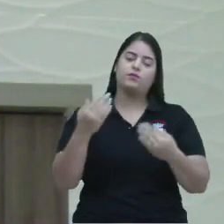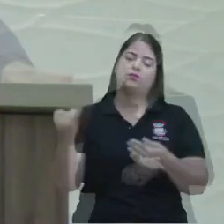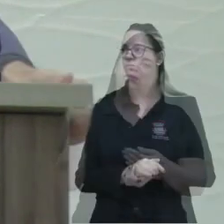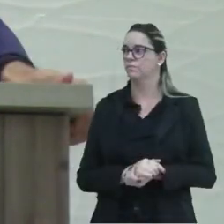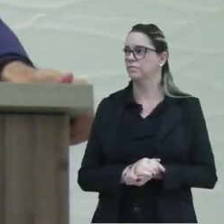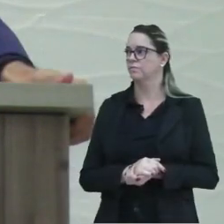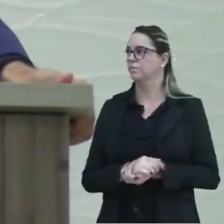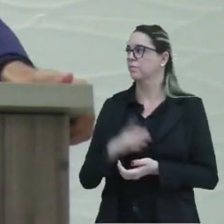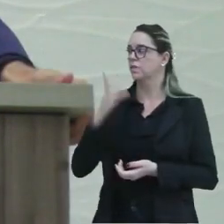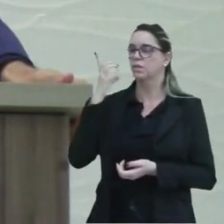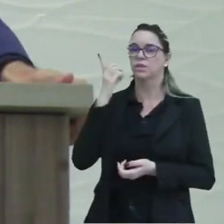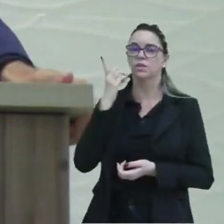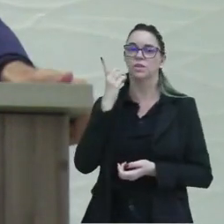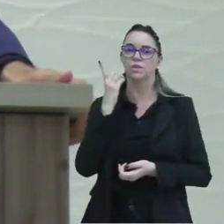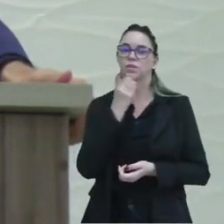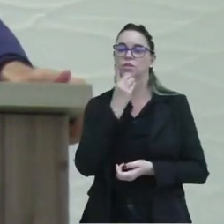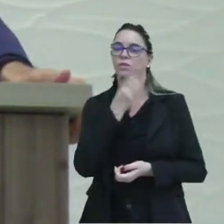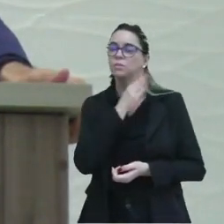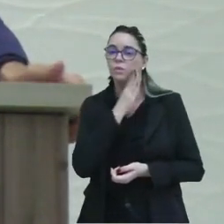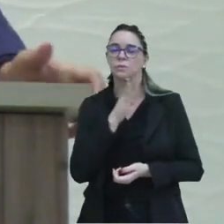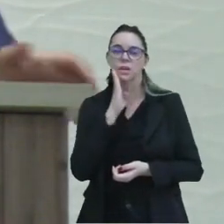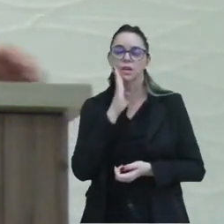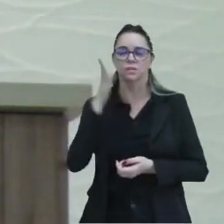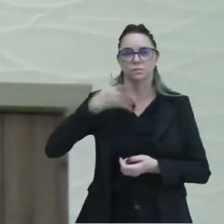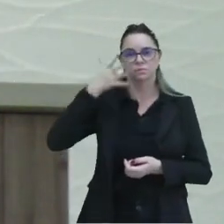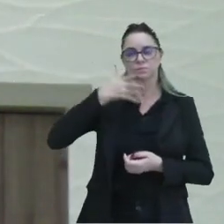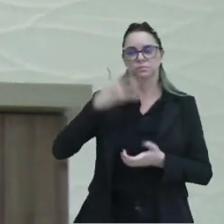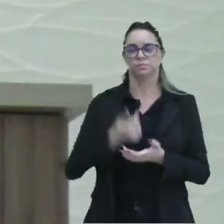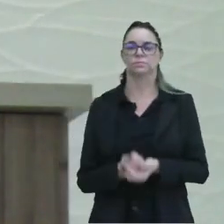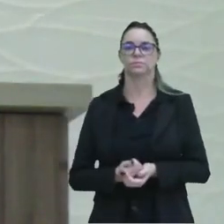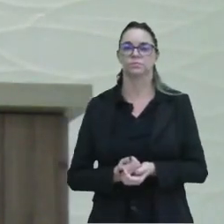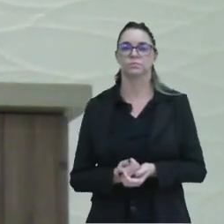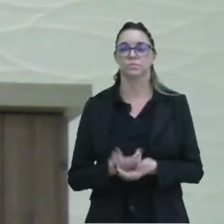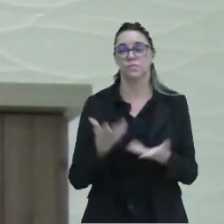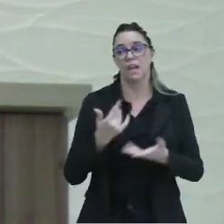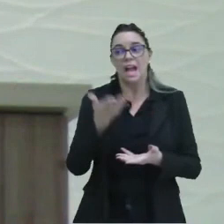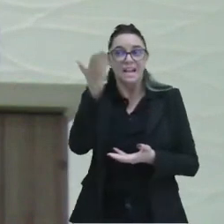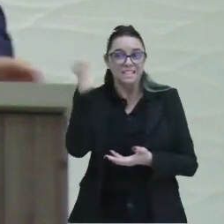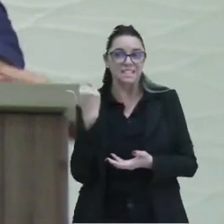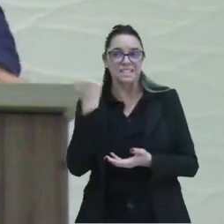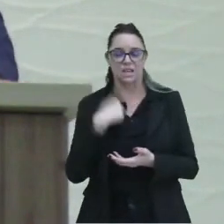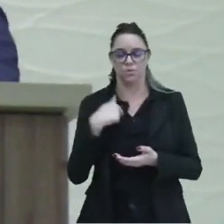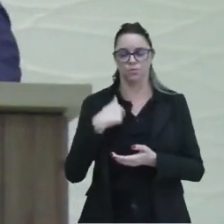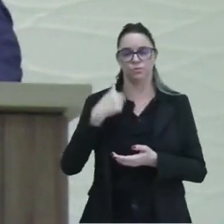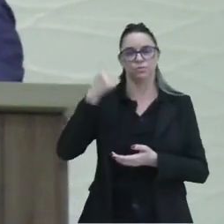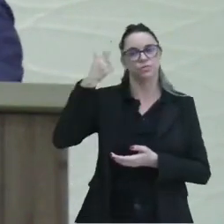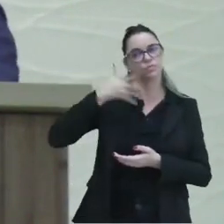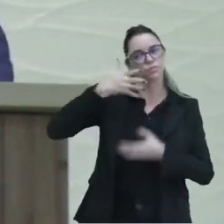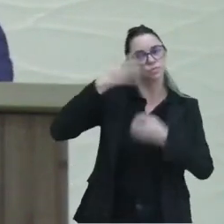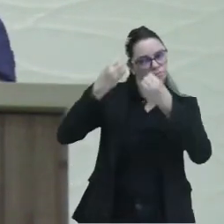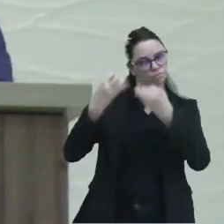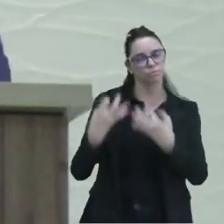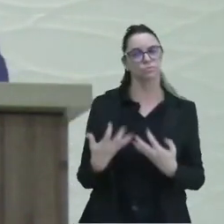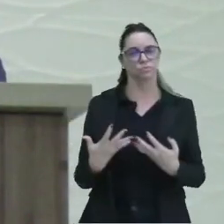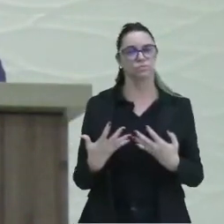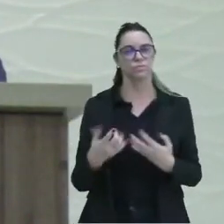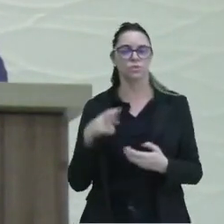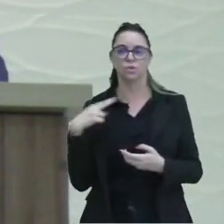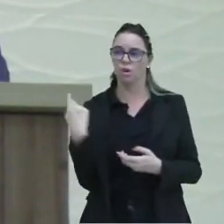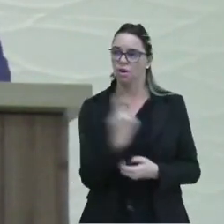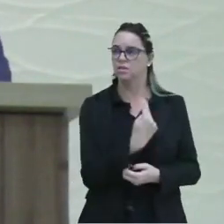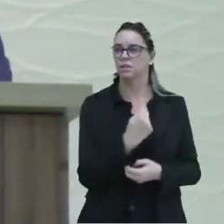nosso município. Senhor presidente, como já disse anteriormente no meu pronunciamento, nós procedemos com a